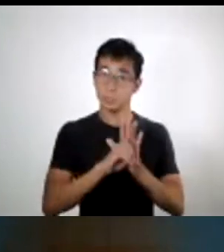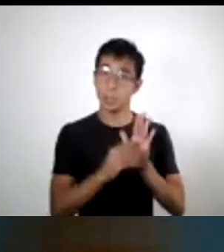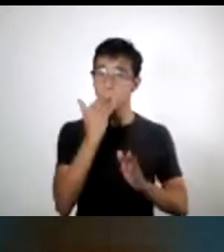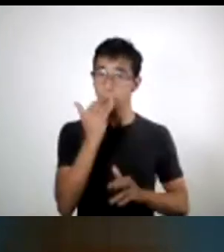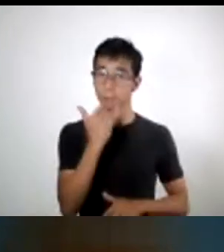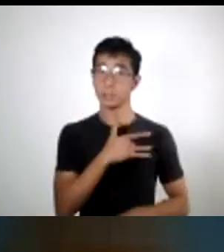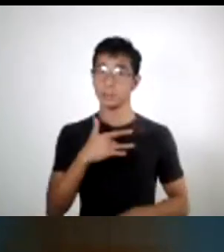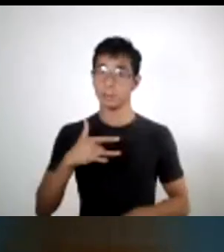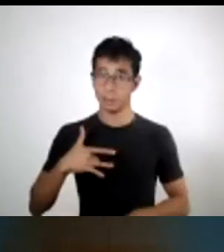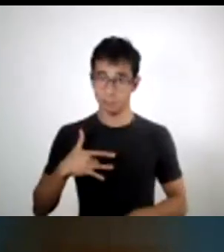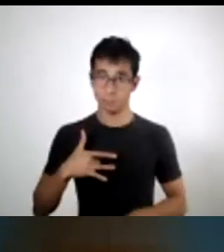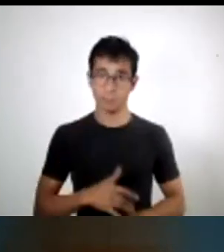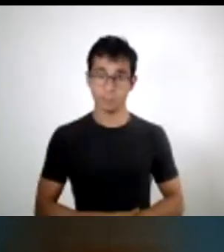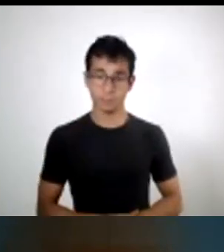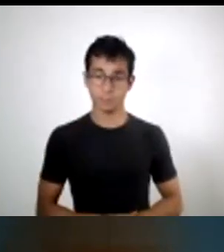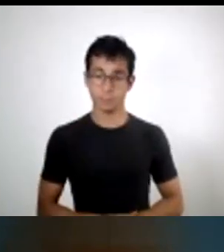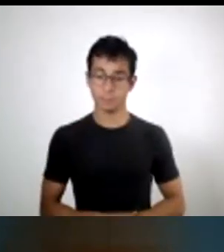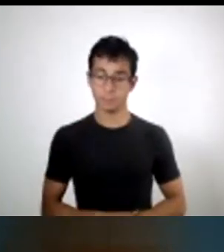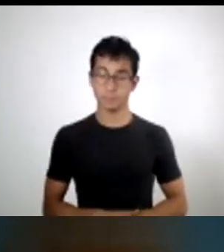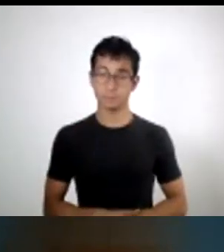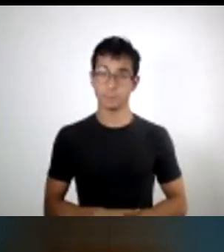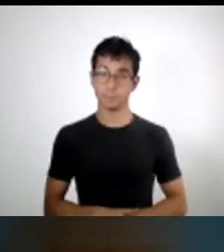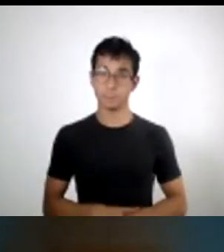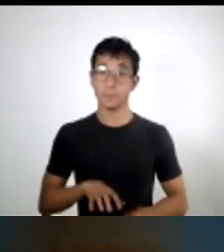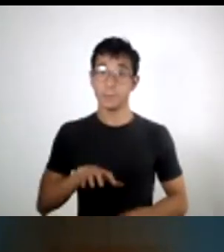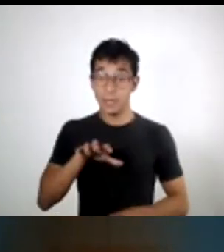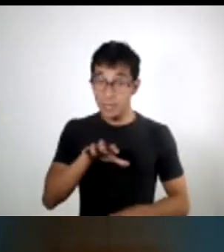é um pouco isso que acho que